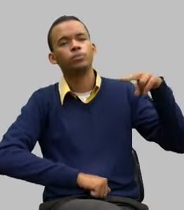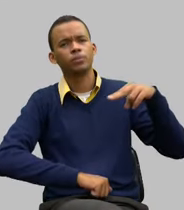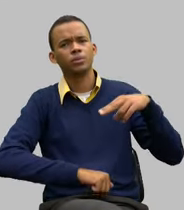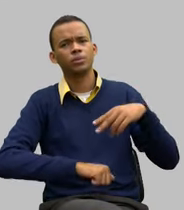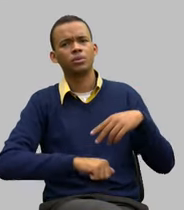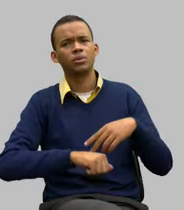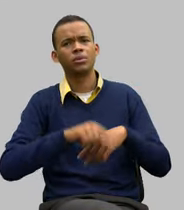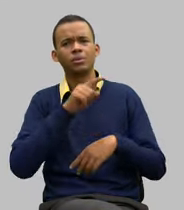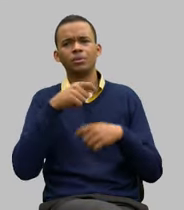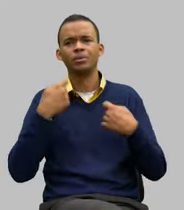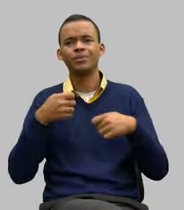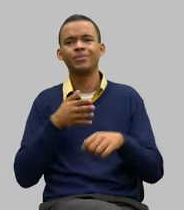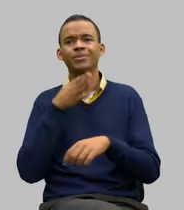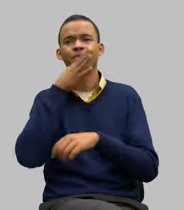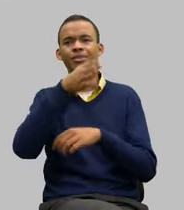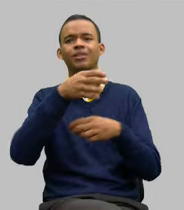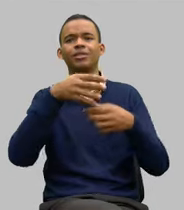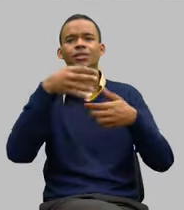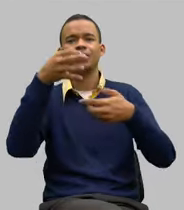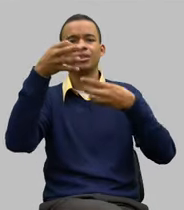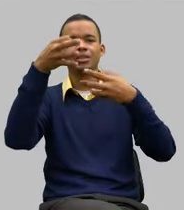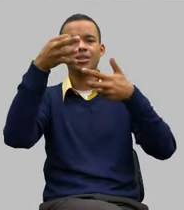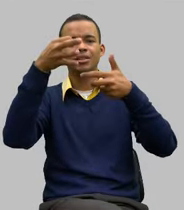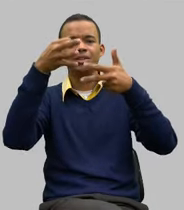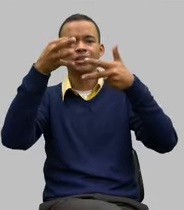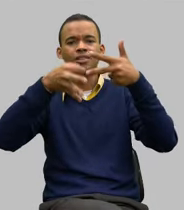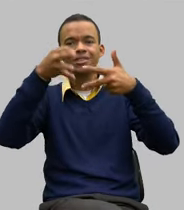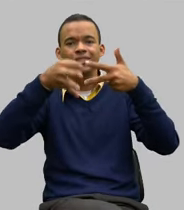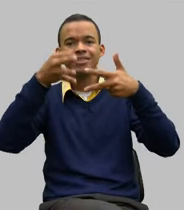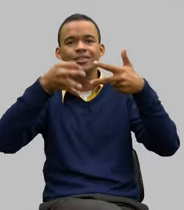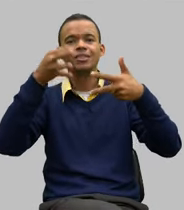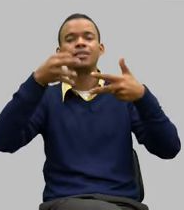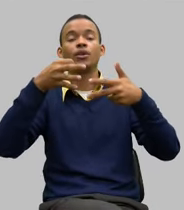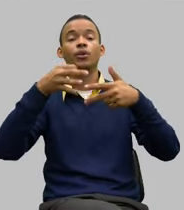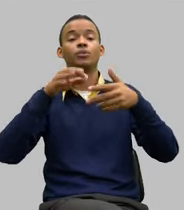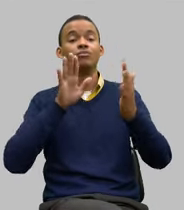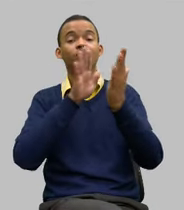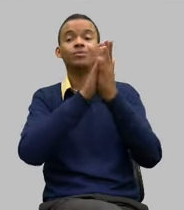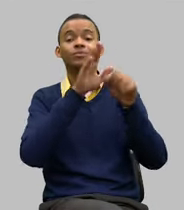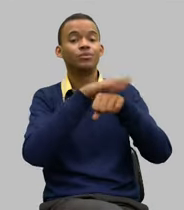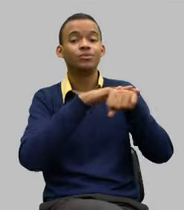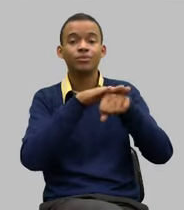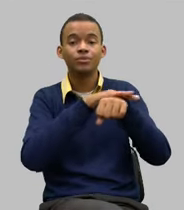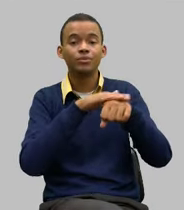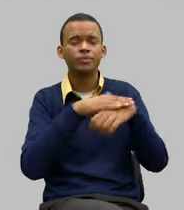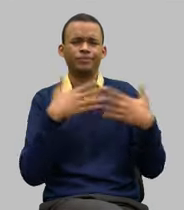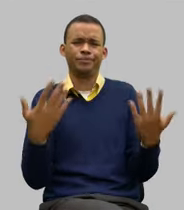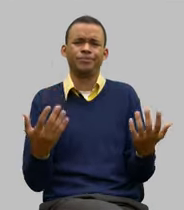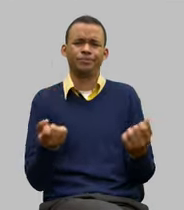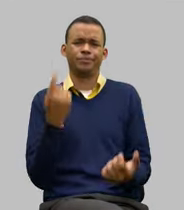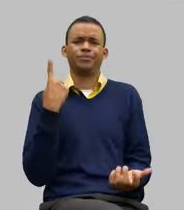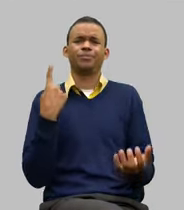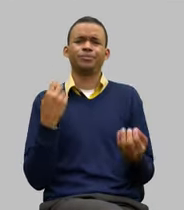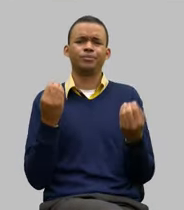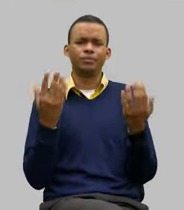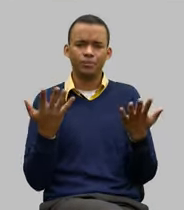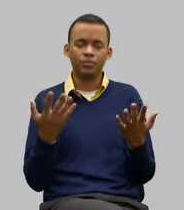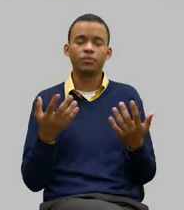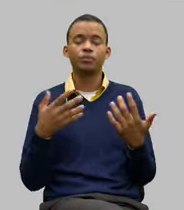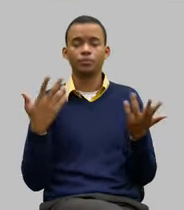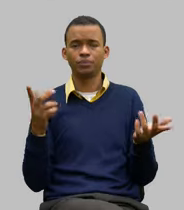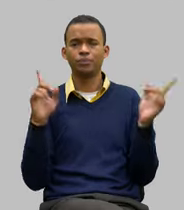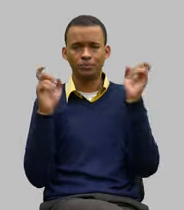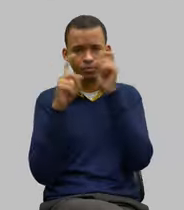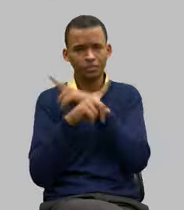ir ao judiciar o deputado João magalha na Comarca lá de de Bom Despacho que ponto que chegou então por isso que é muito importante